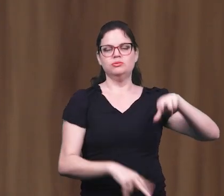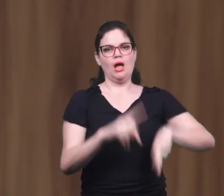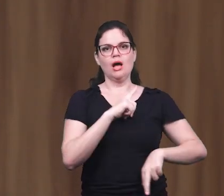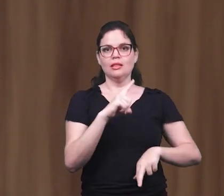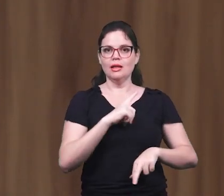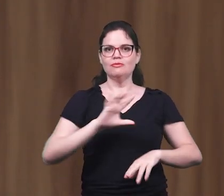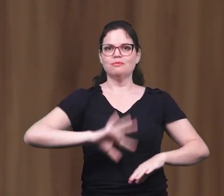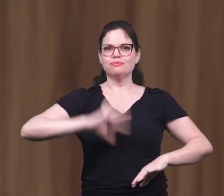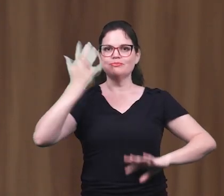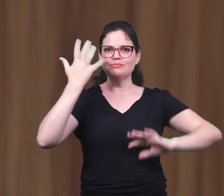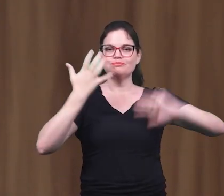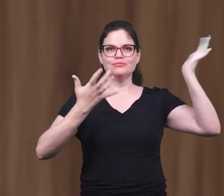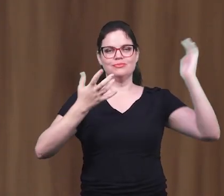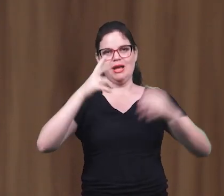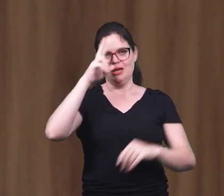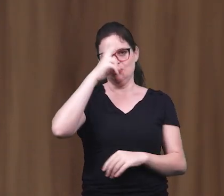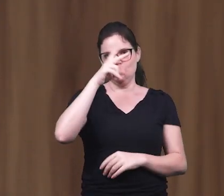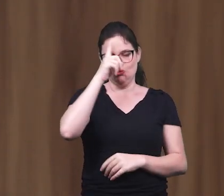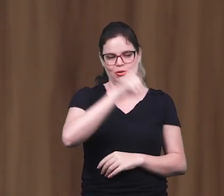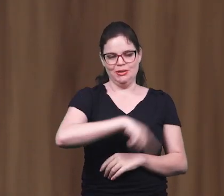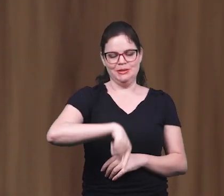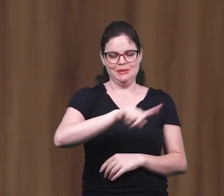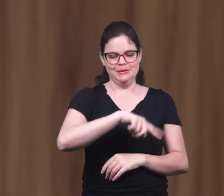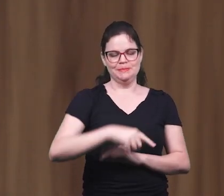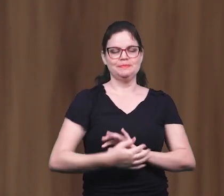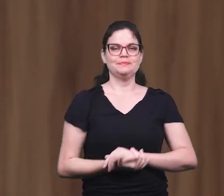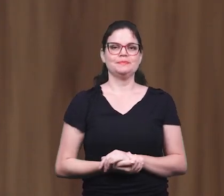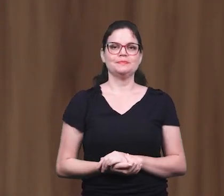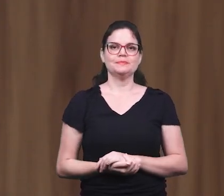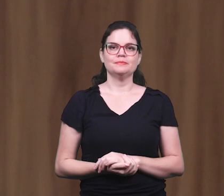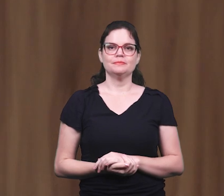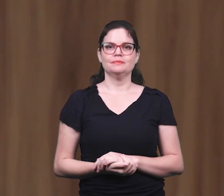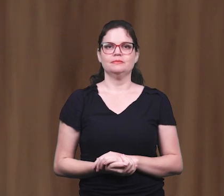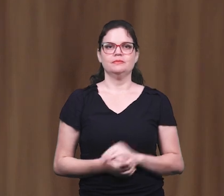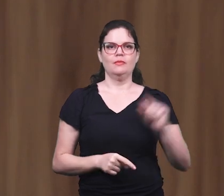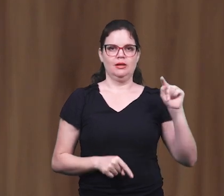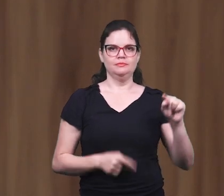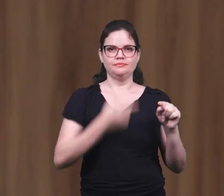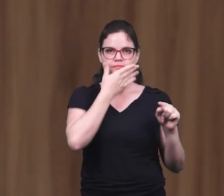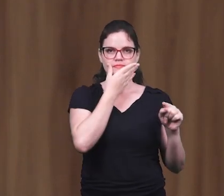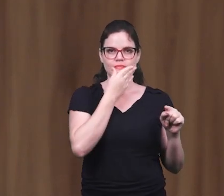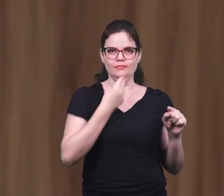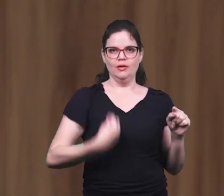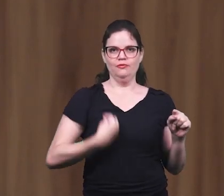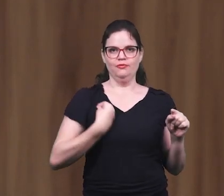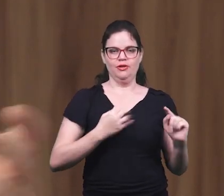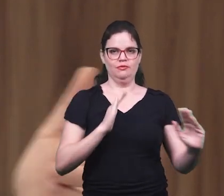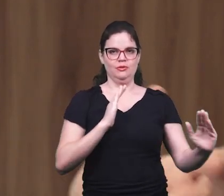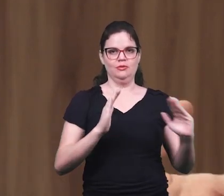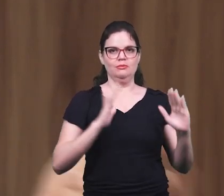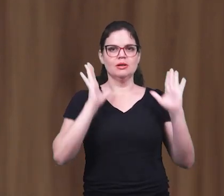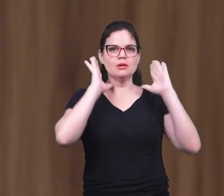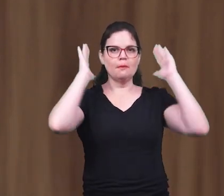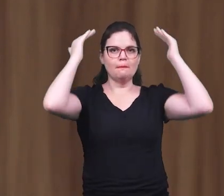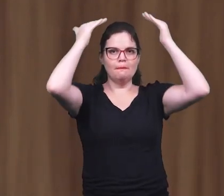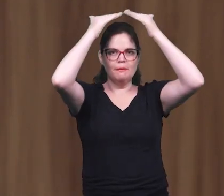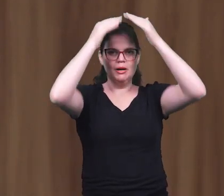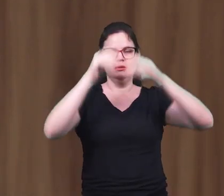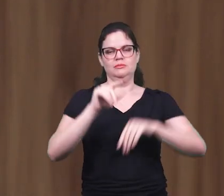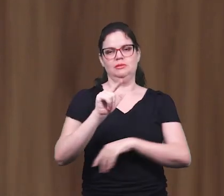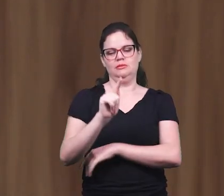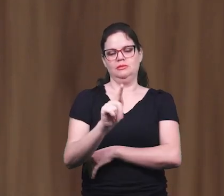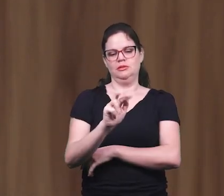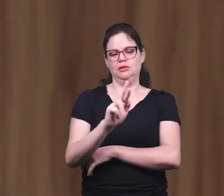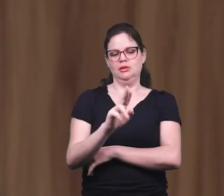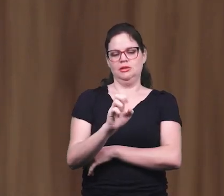muitos sinais, né, essa história de Wycliffe. Ele vive ali no período do Papa Gregório, não é isso, pastor